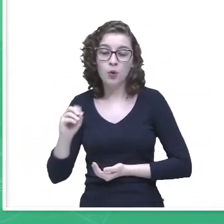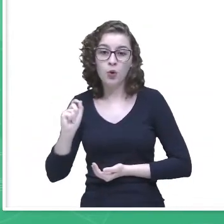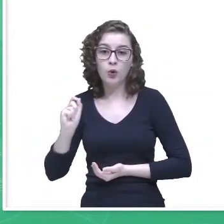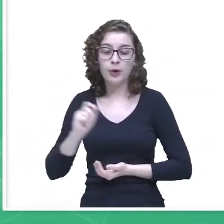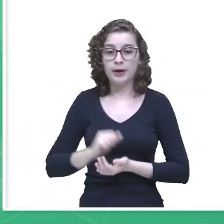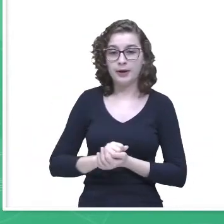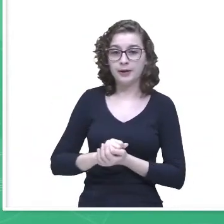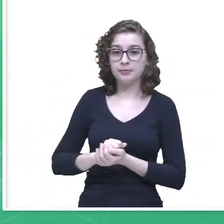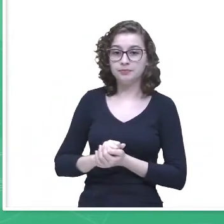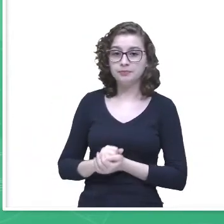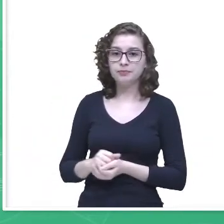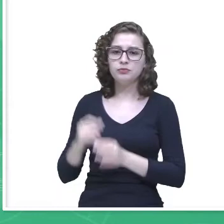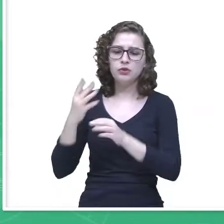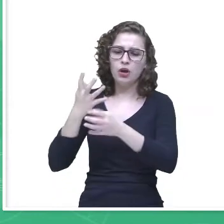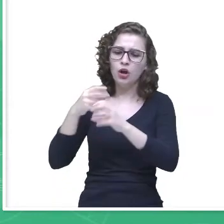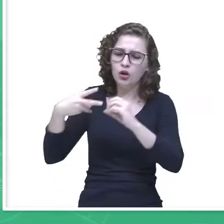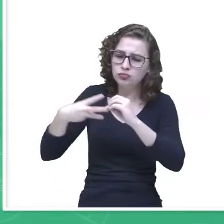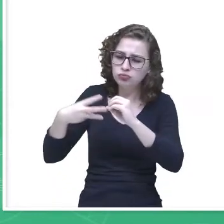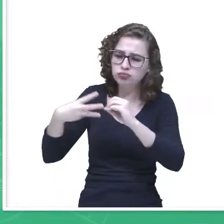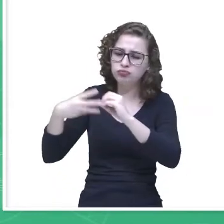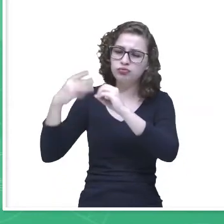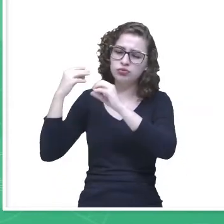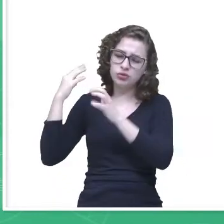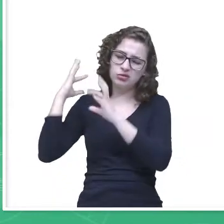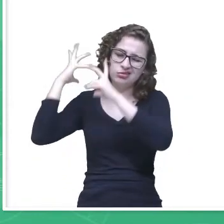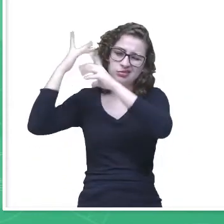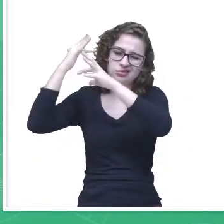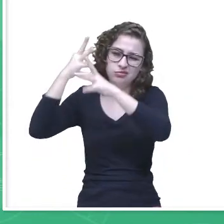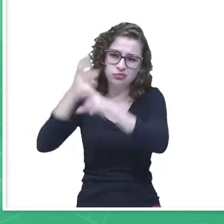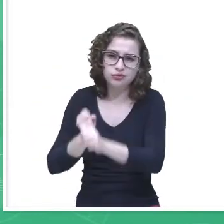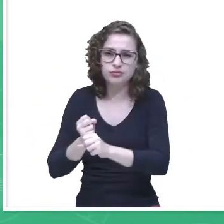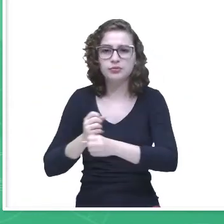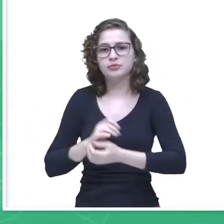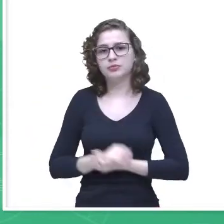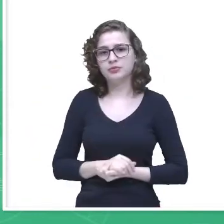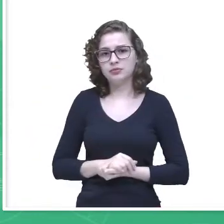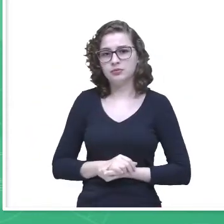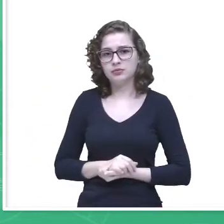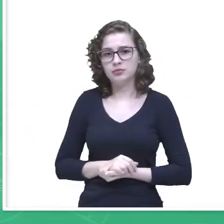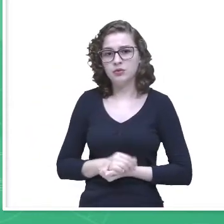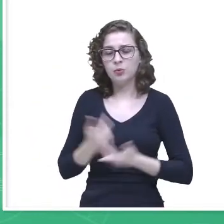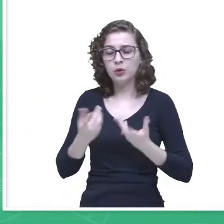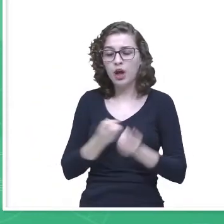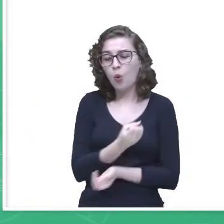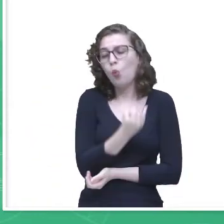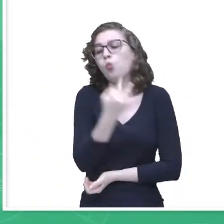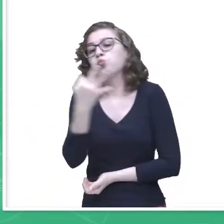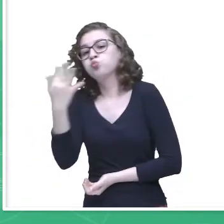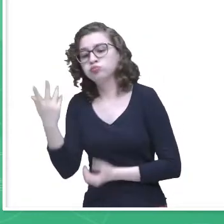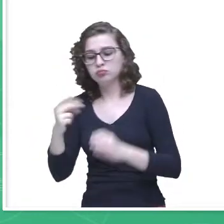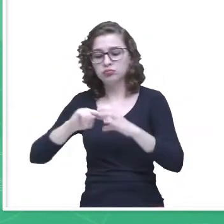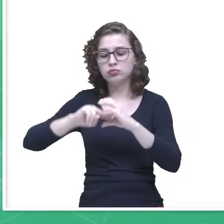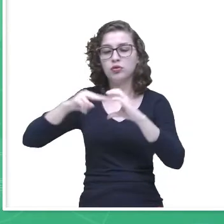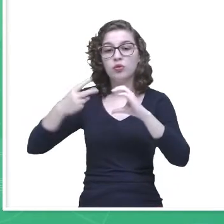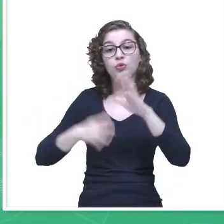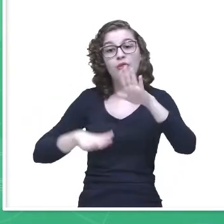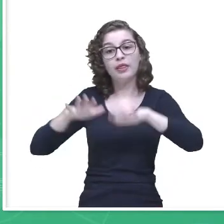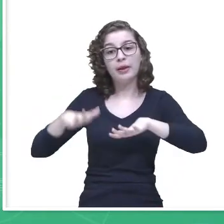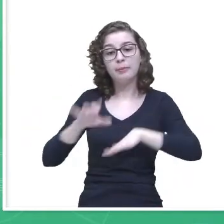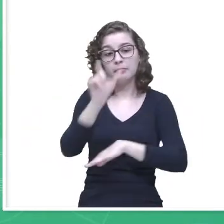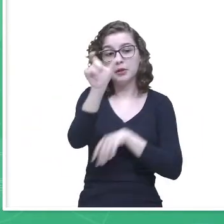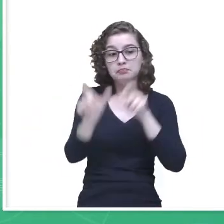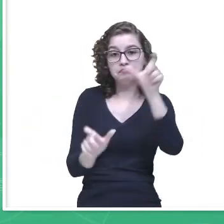cariótipo humano. Por que humano? Porque a quantidade de cromossomos vai variar de espécie para